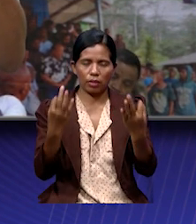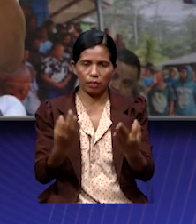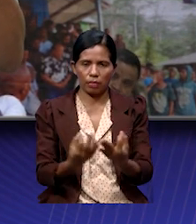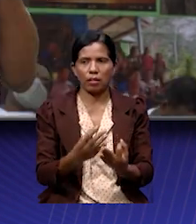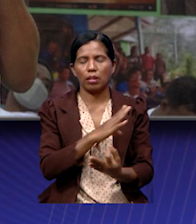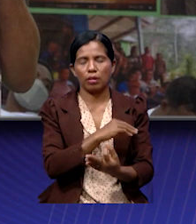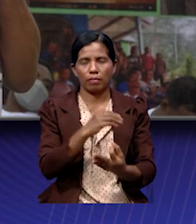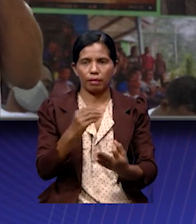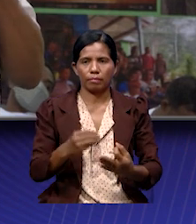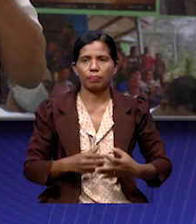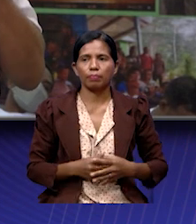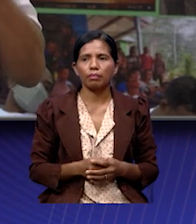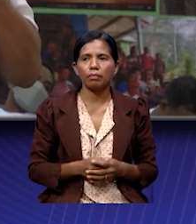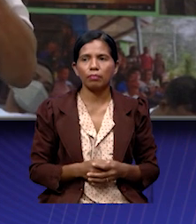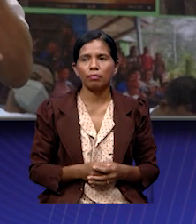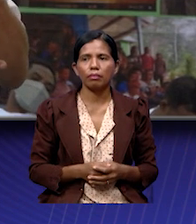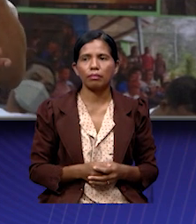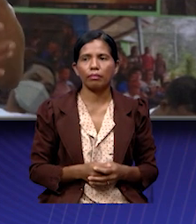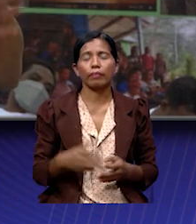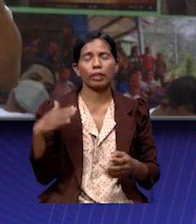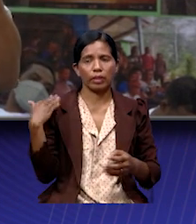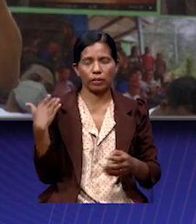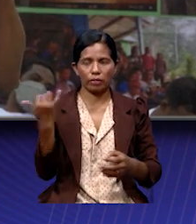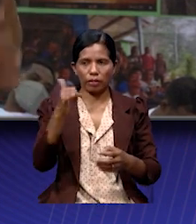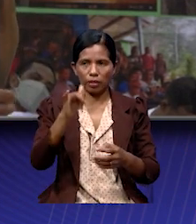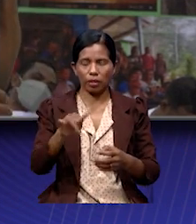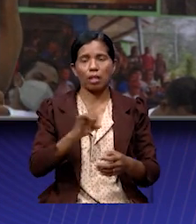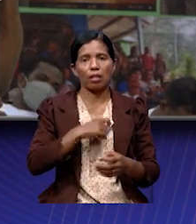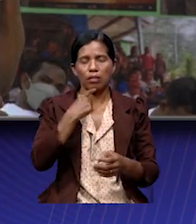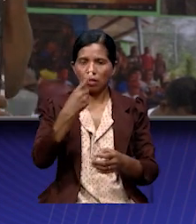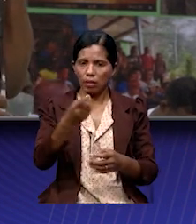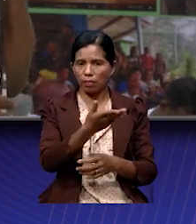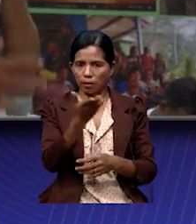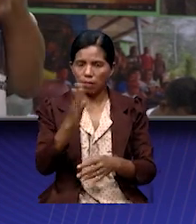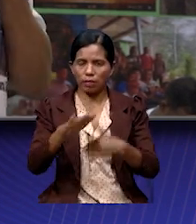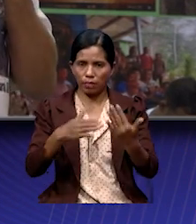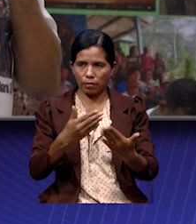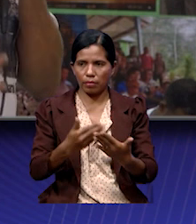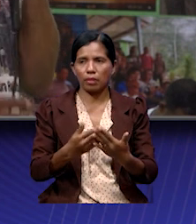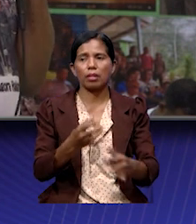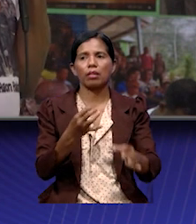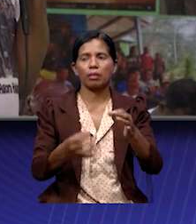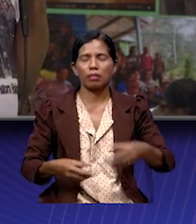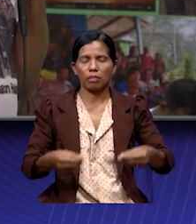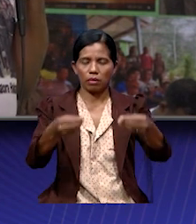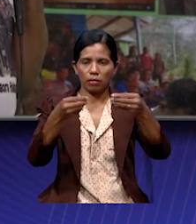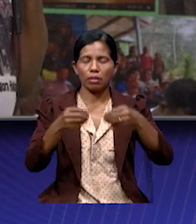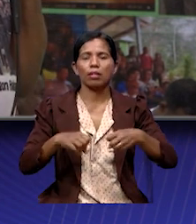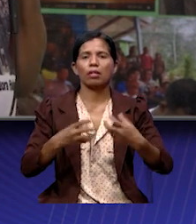de boa. É do jovem Sira ao apela bem. Cara que me for firme ao.